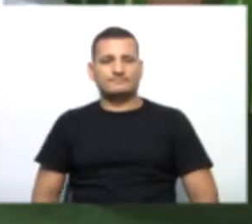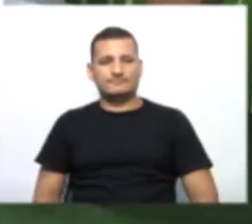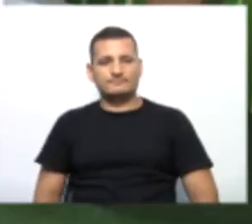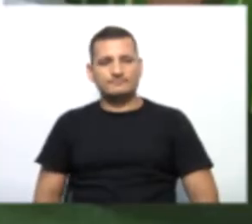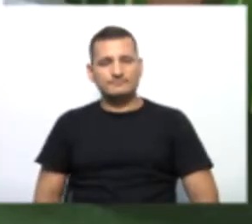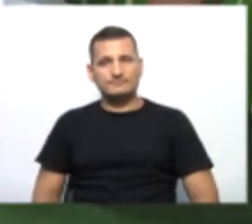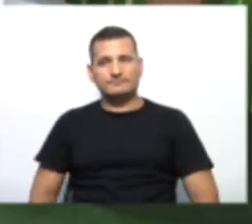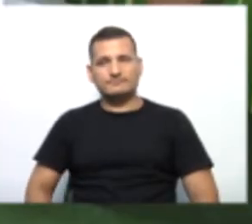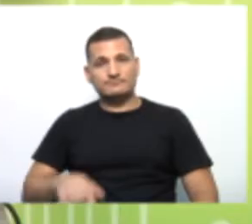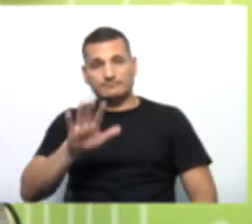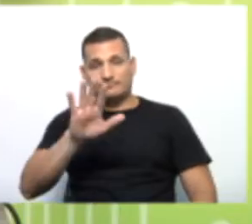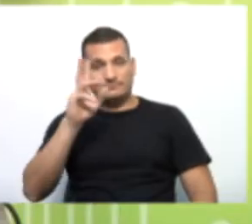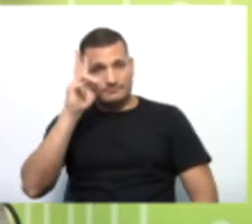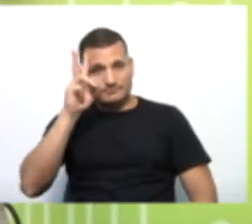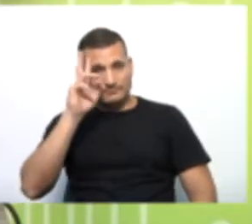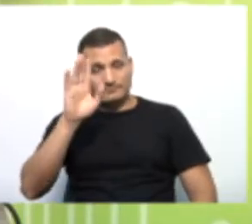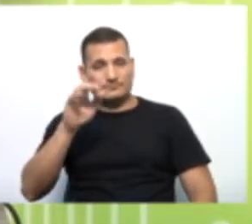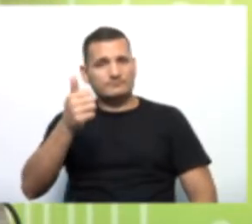que nessa primeira questão aqui,